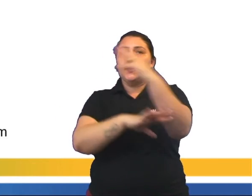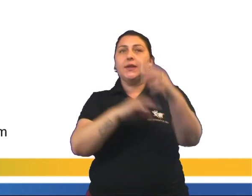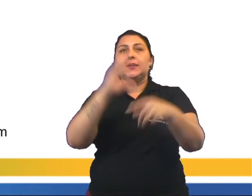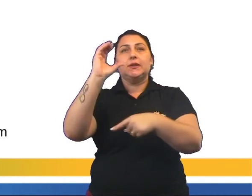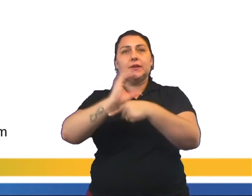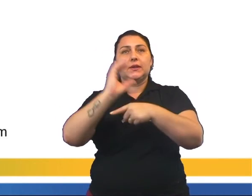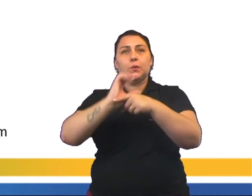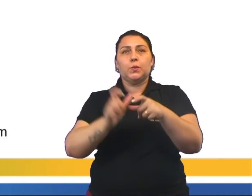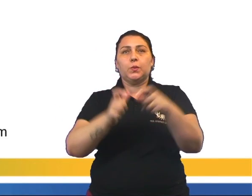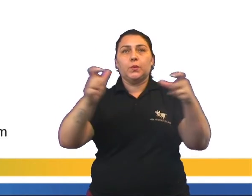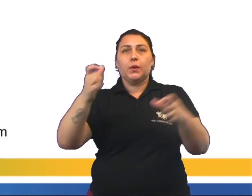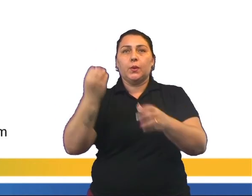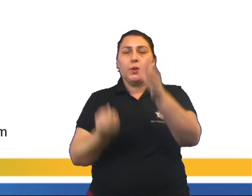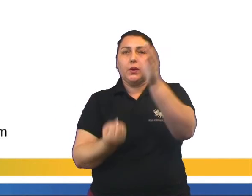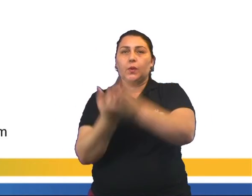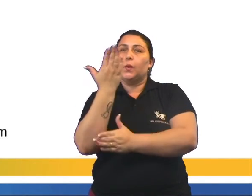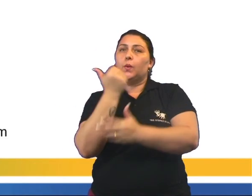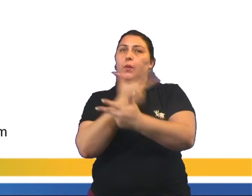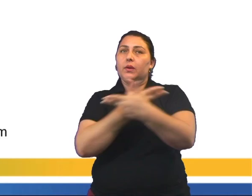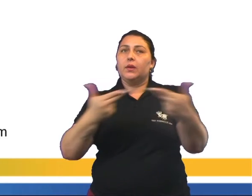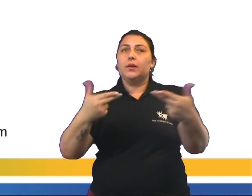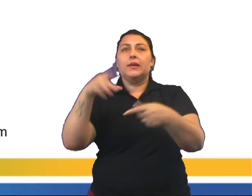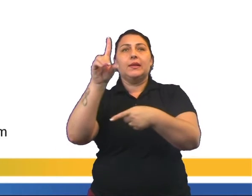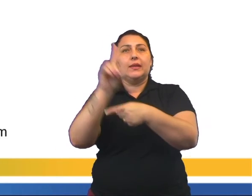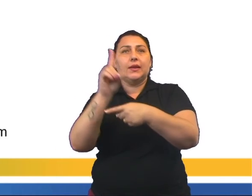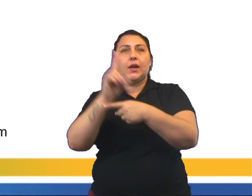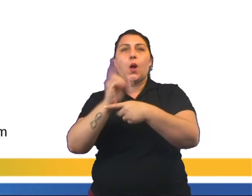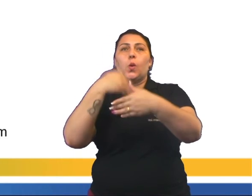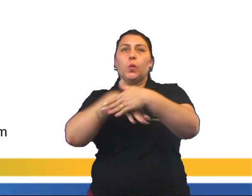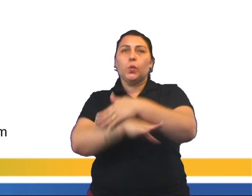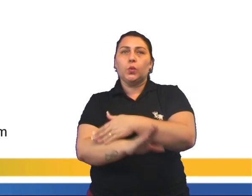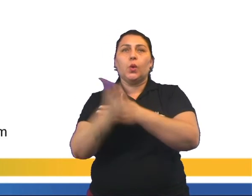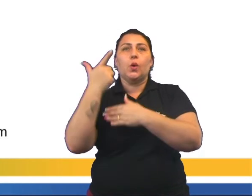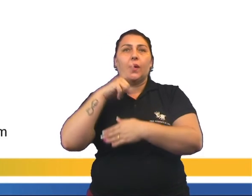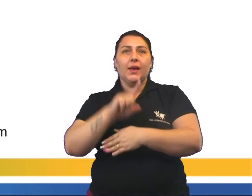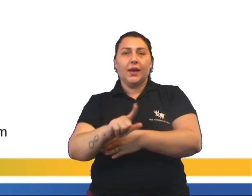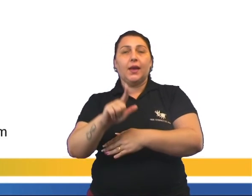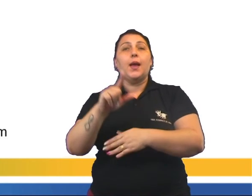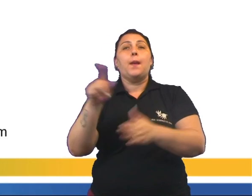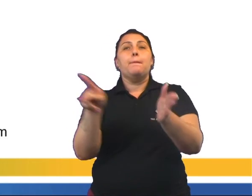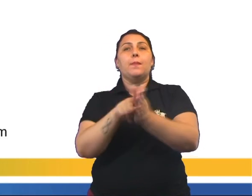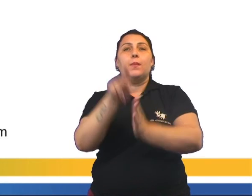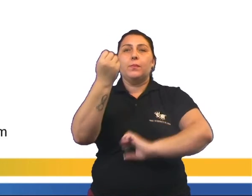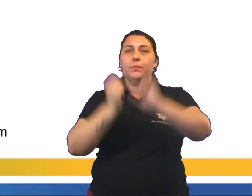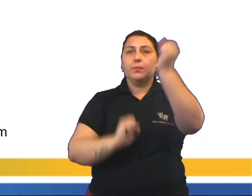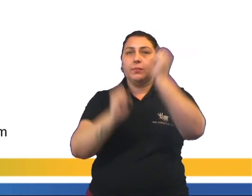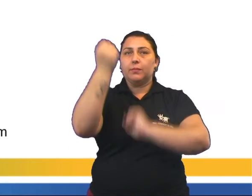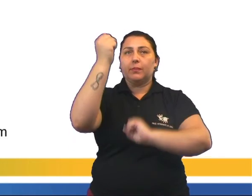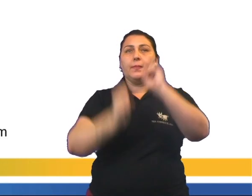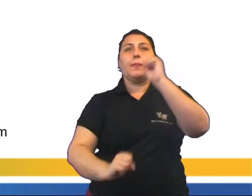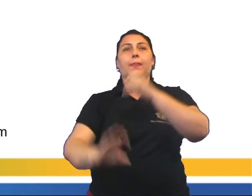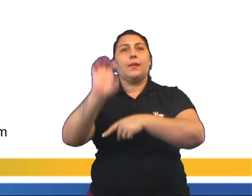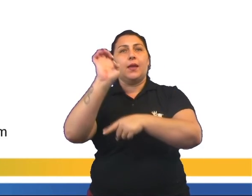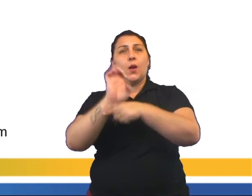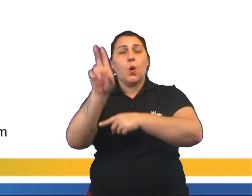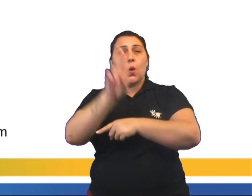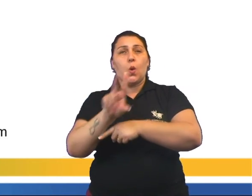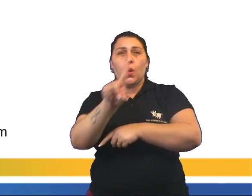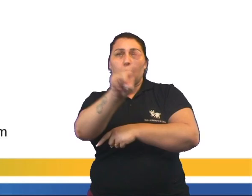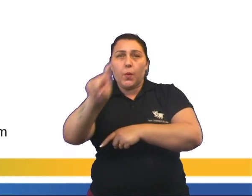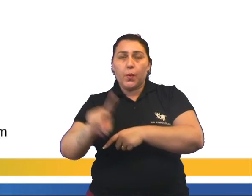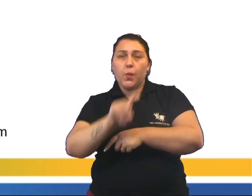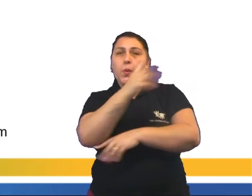naturais. C, crescimento da produção de alimentos. D, hábito de adquirir derivados industriais. Letra